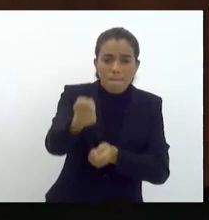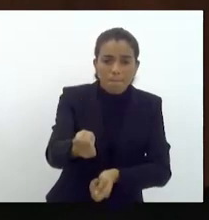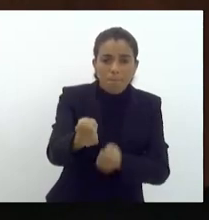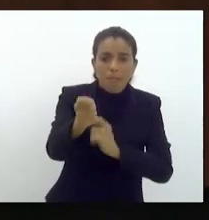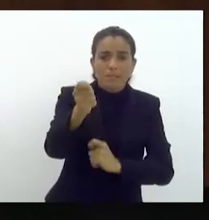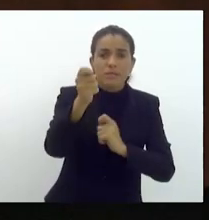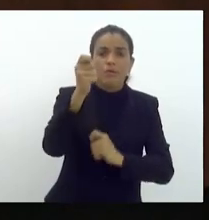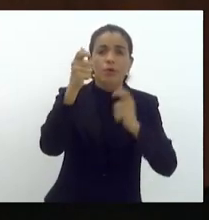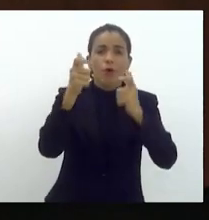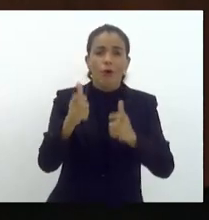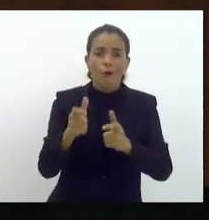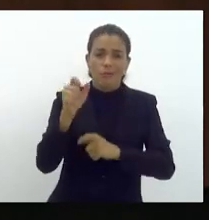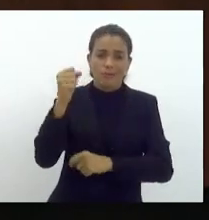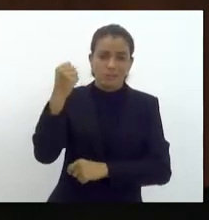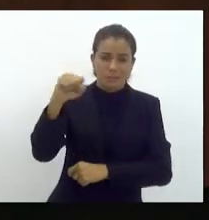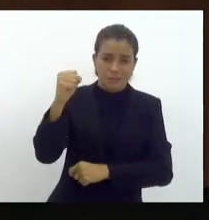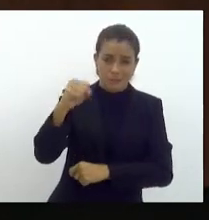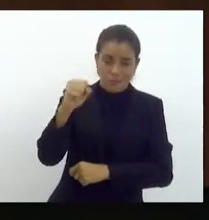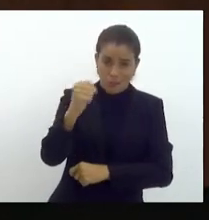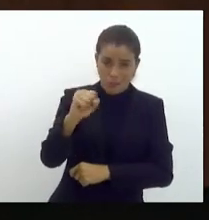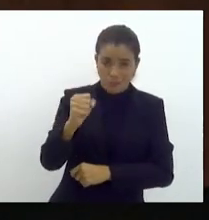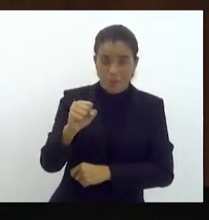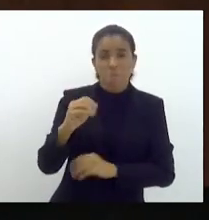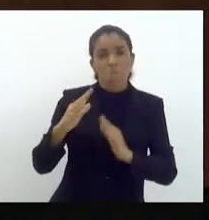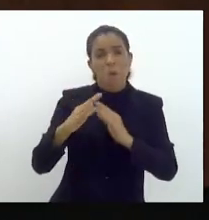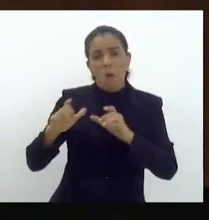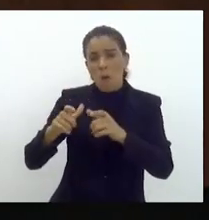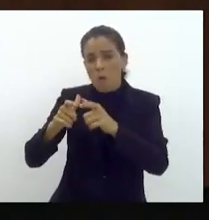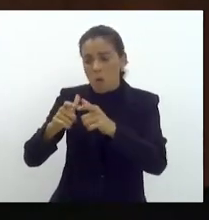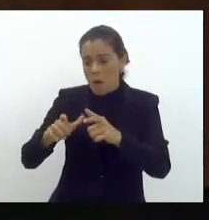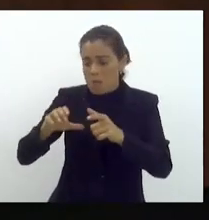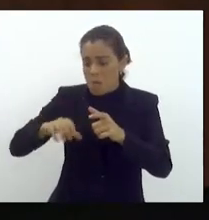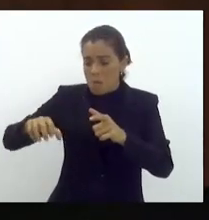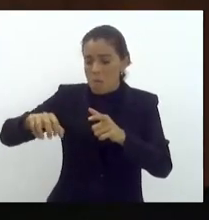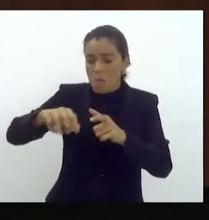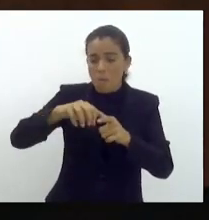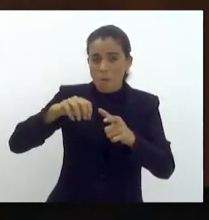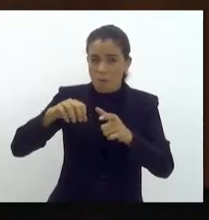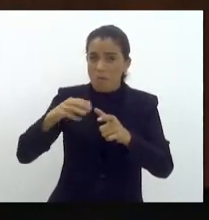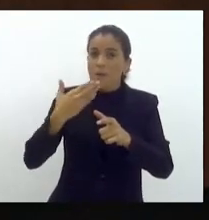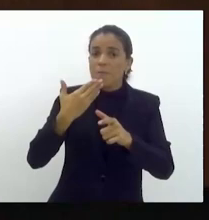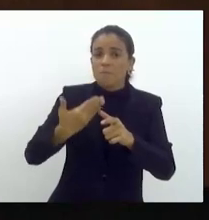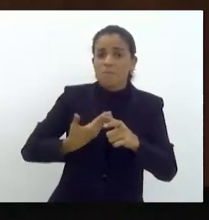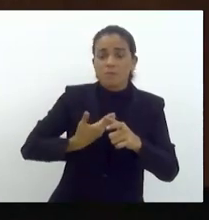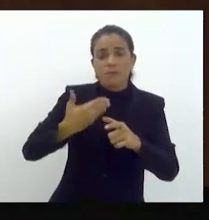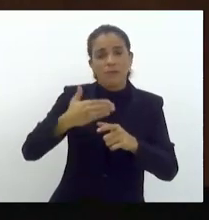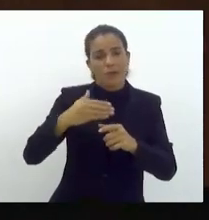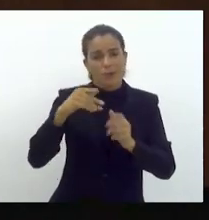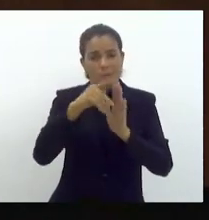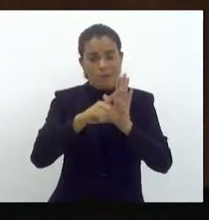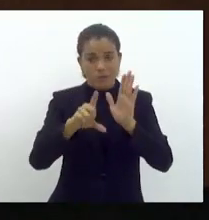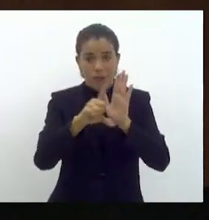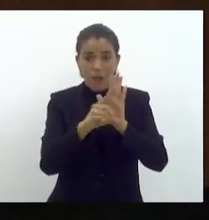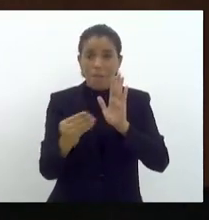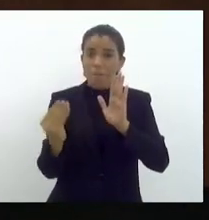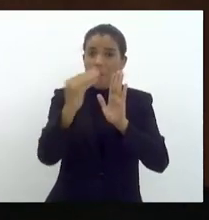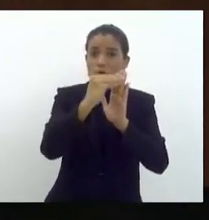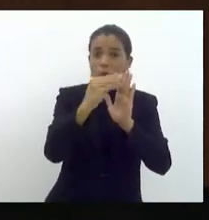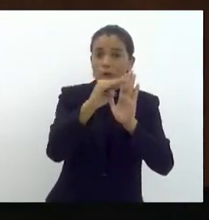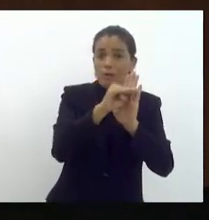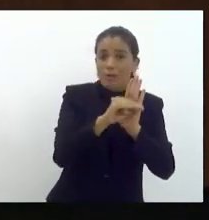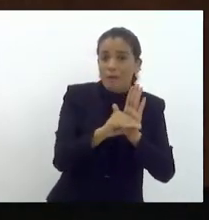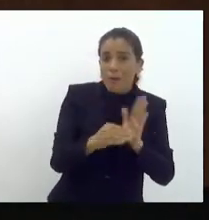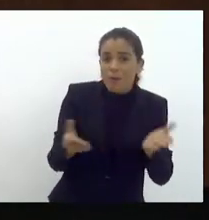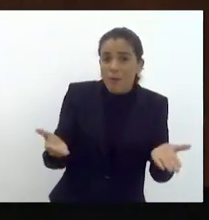Sepetiba da colônia que haviam inicialmente pedido projeto que nós apresentamos vossa excelência colocou na pauta hoje